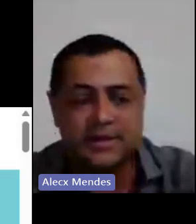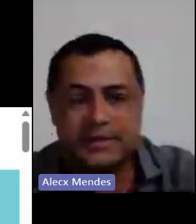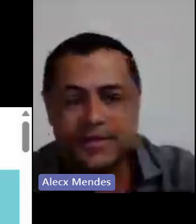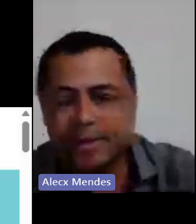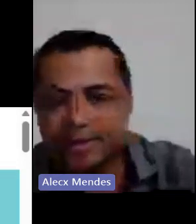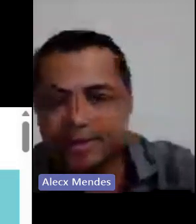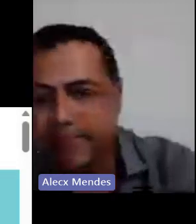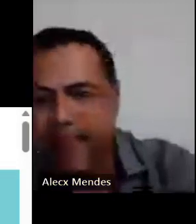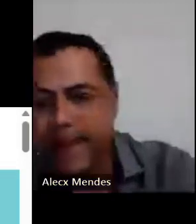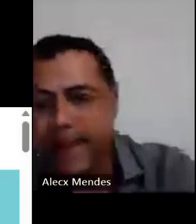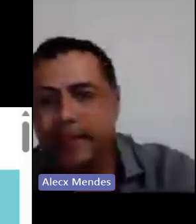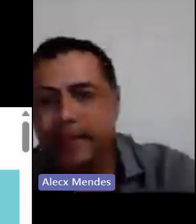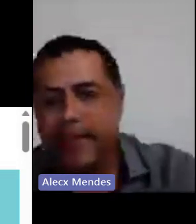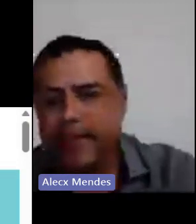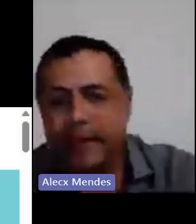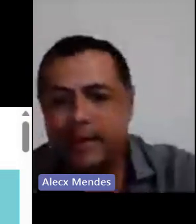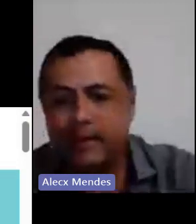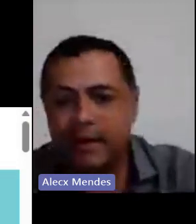que tá fazendo.